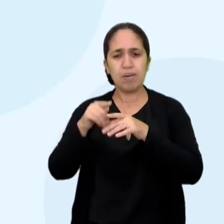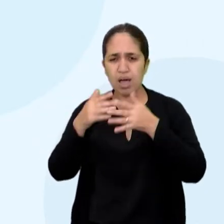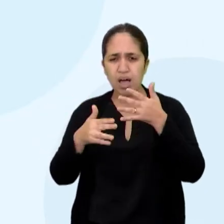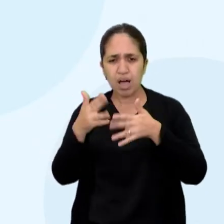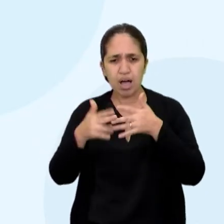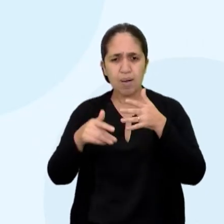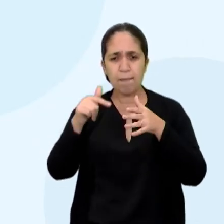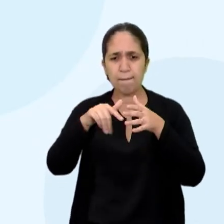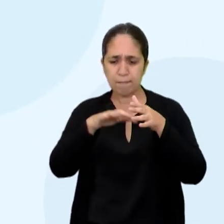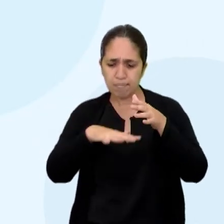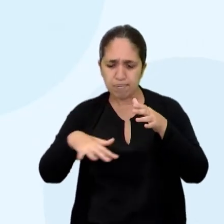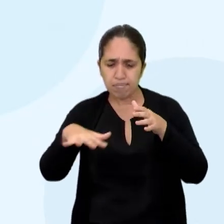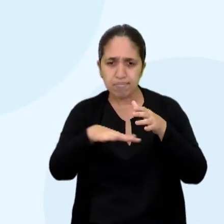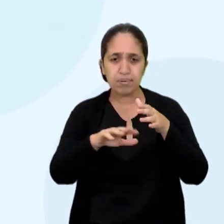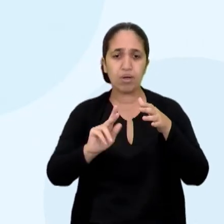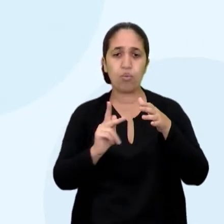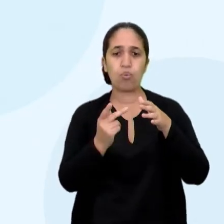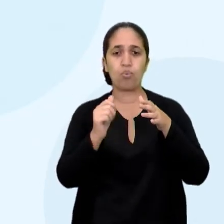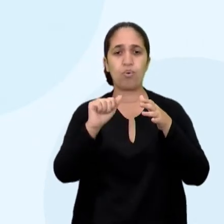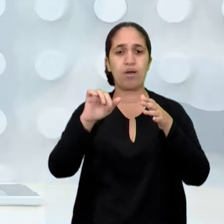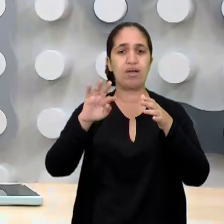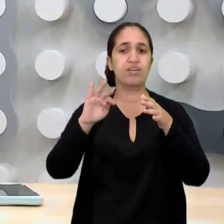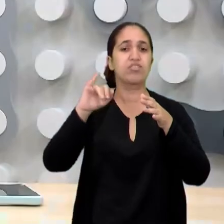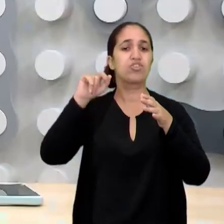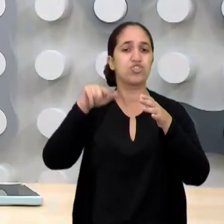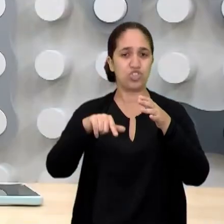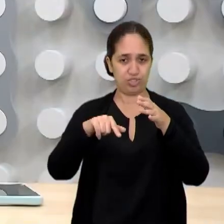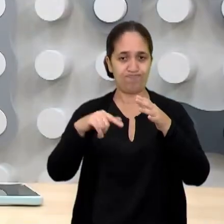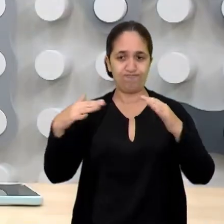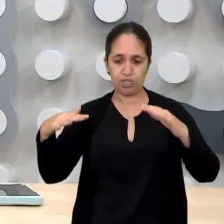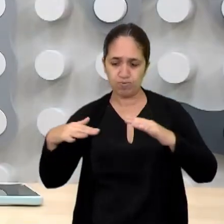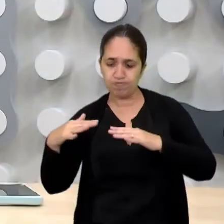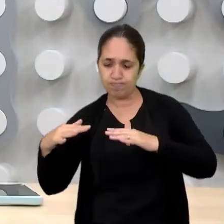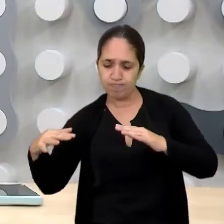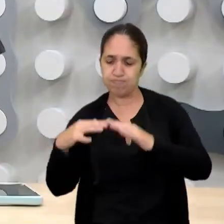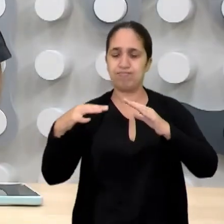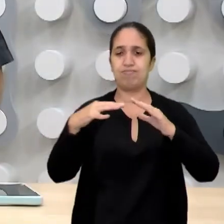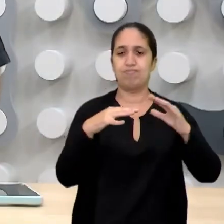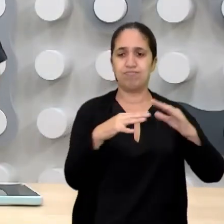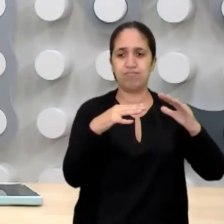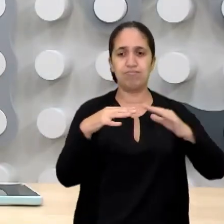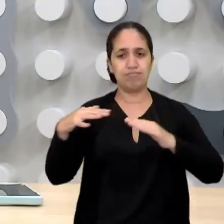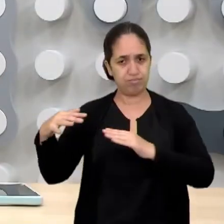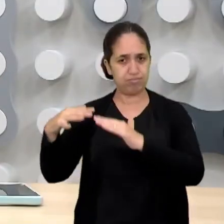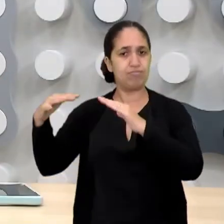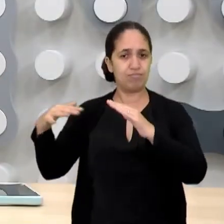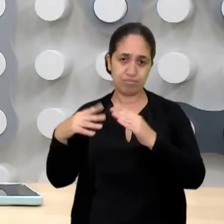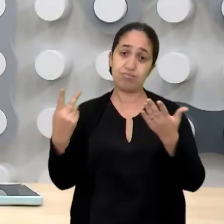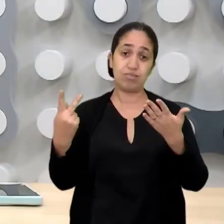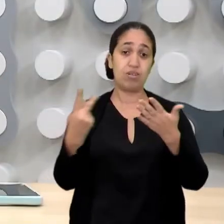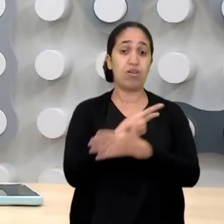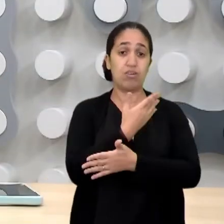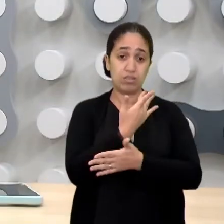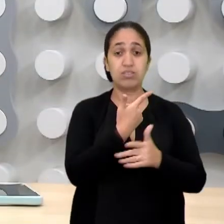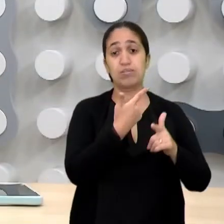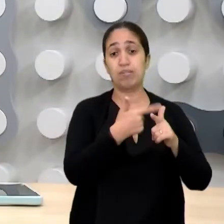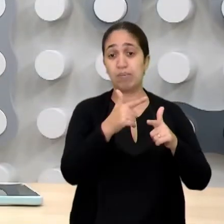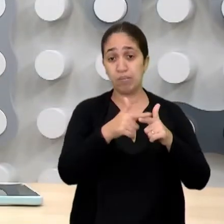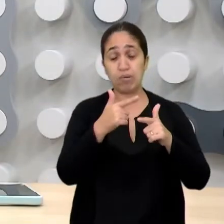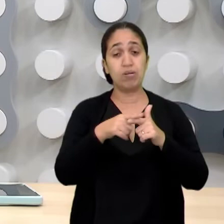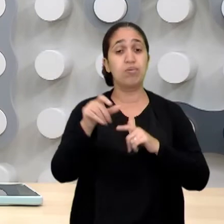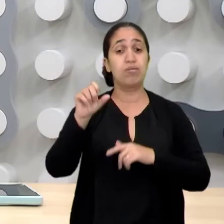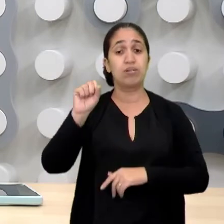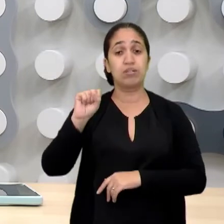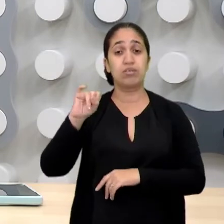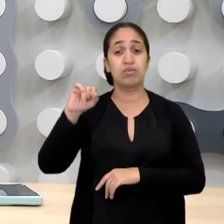né, a região do Haiti. Então vejo que são regiões que têm encontro de placas tectônicas, o que ocasiona esses problemas aí de sismo